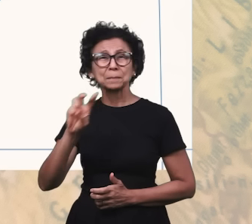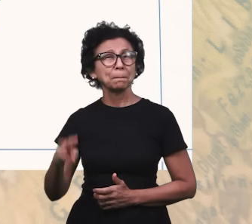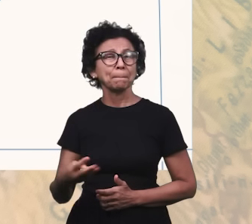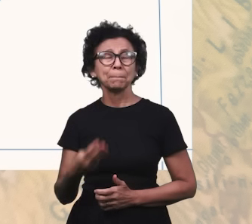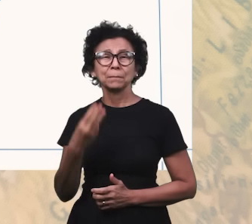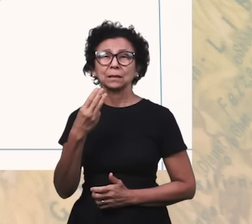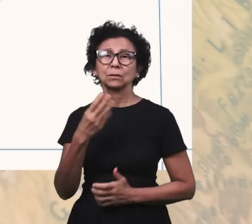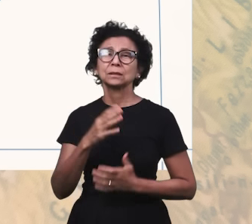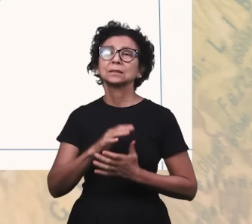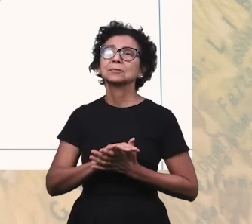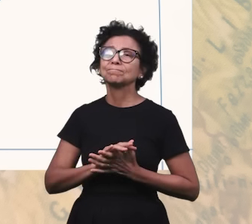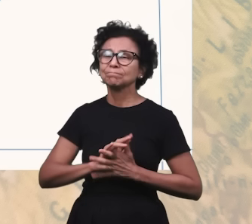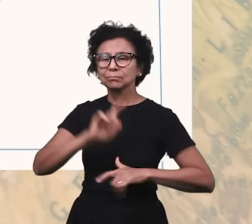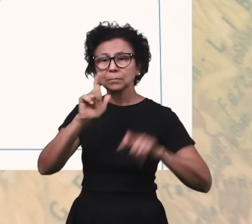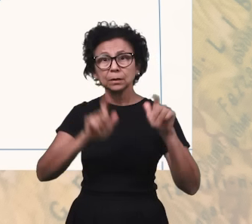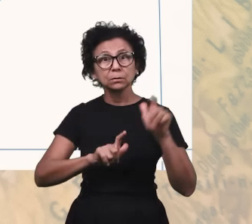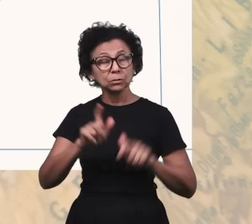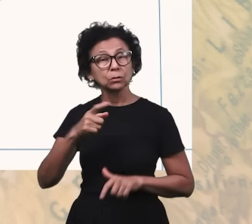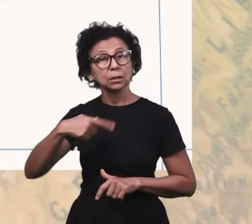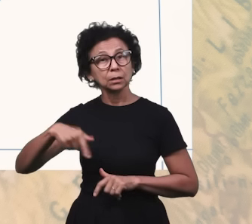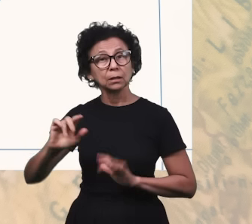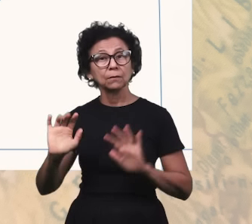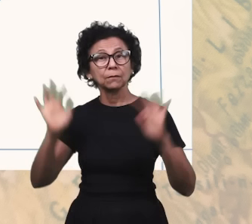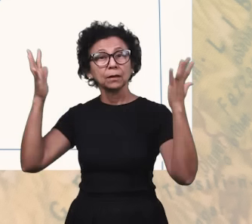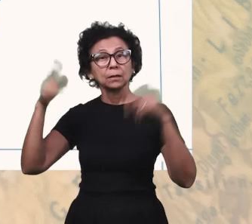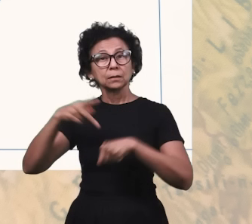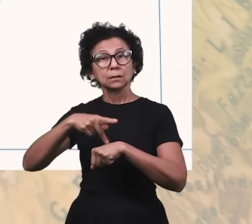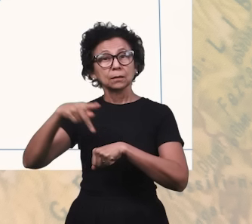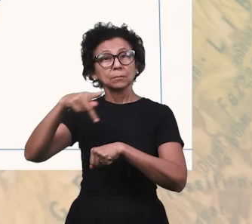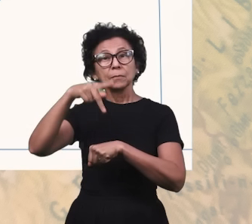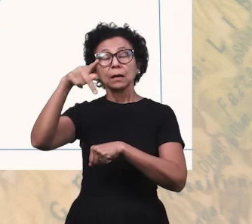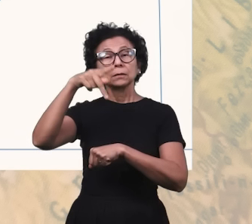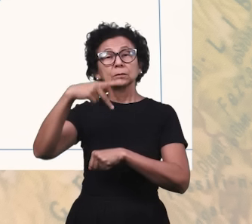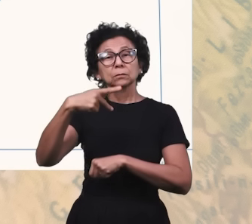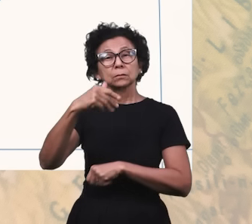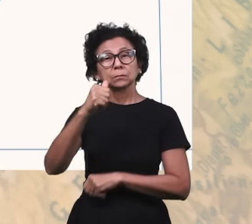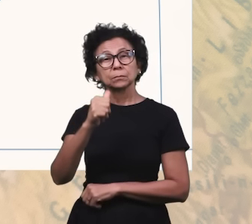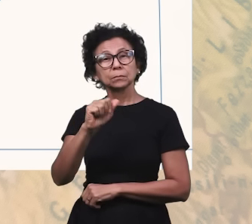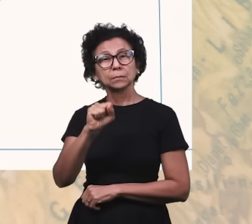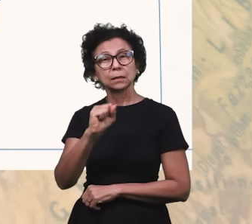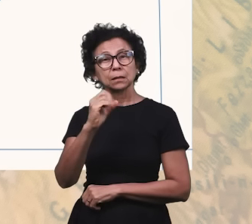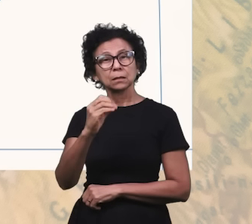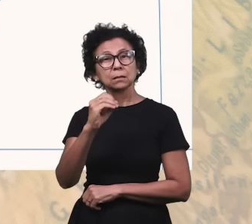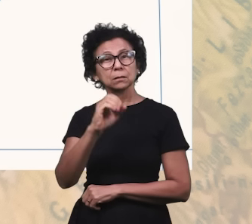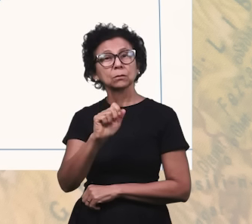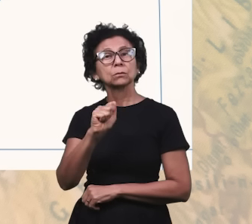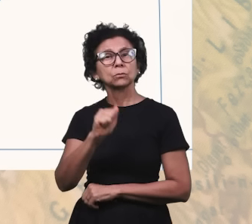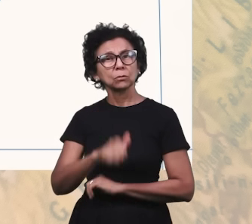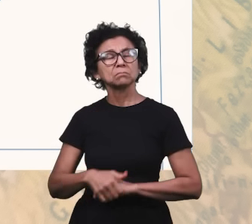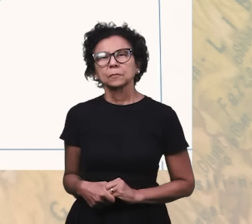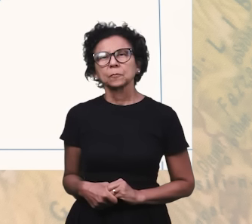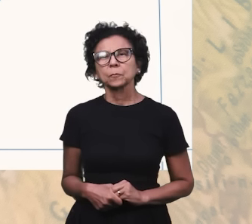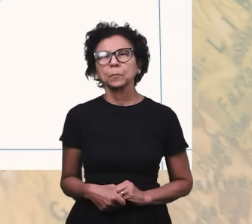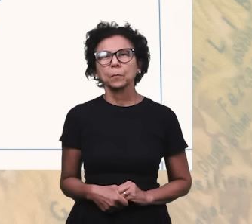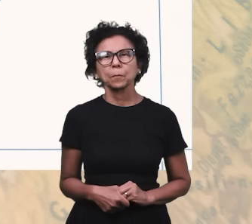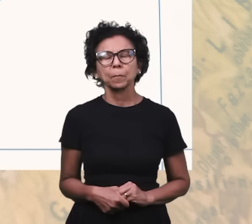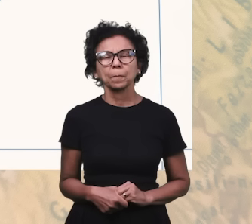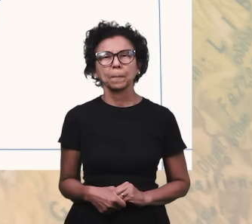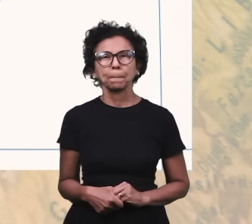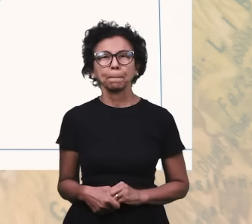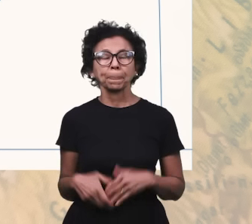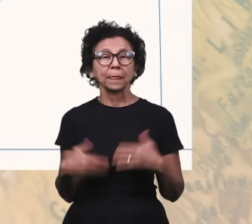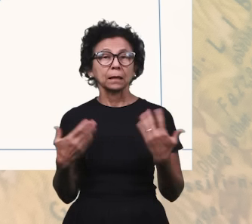todo para a festa da Páscoa em Jerusalém, e cidades inteiras se deslocavam para essa festa. Então,